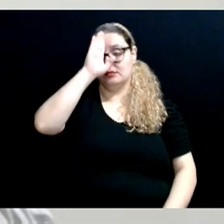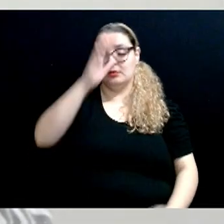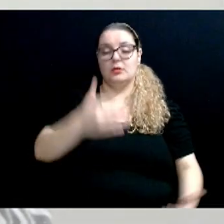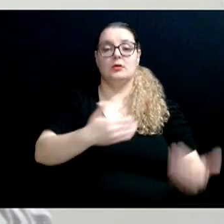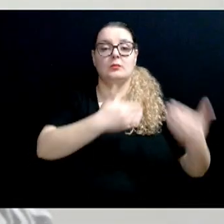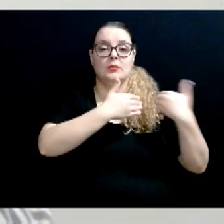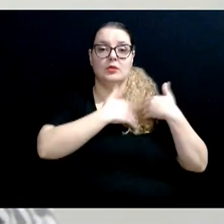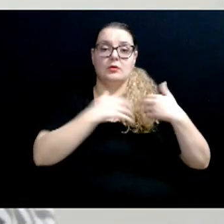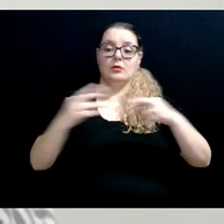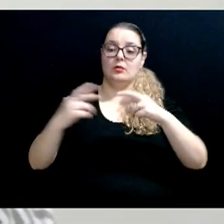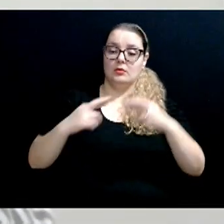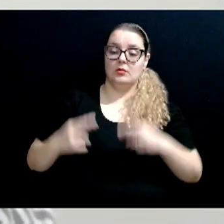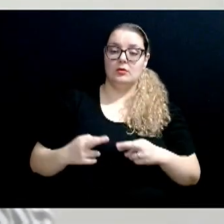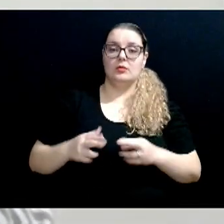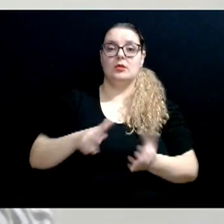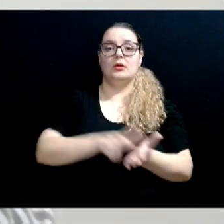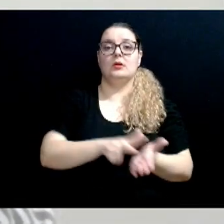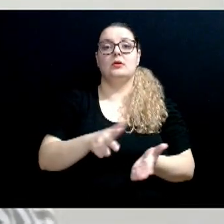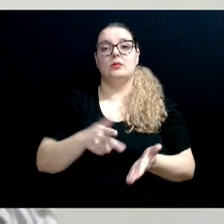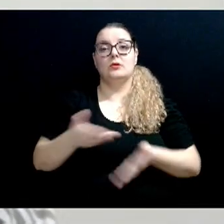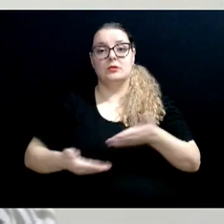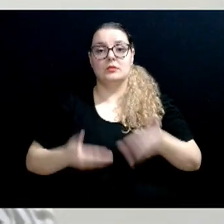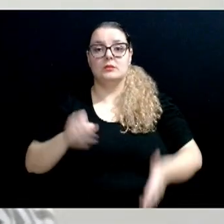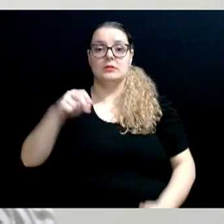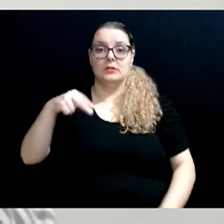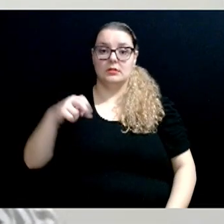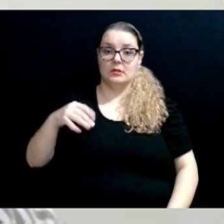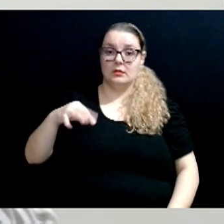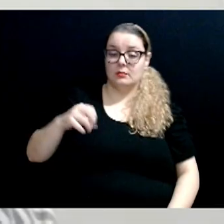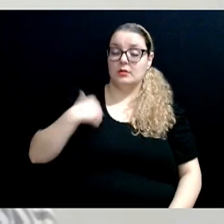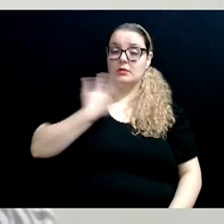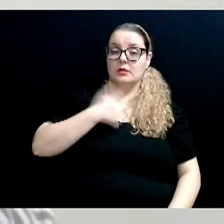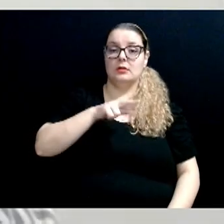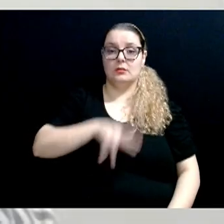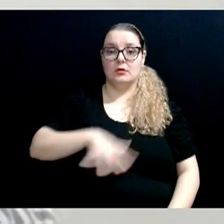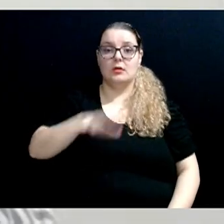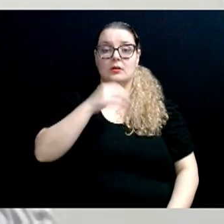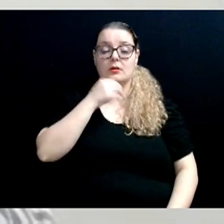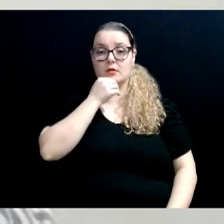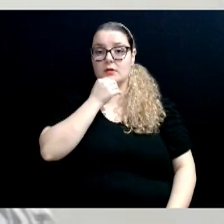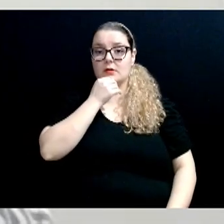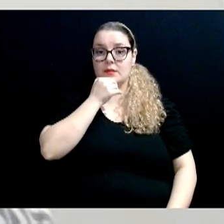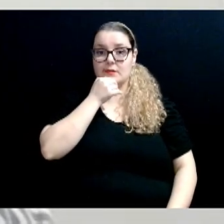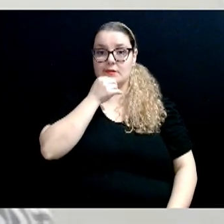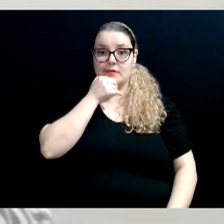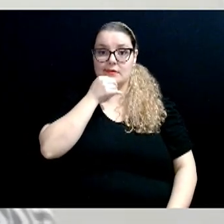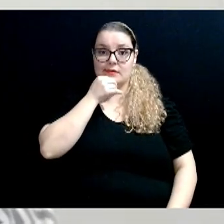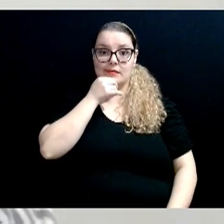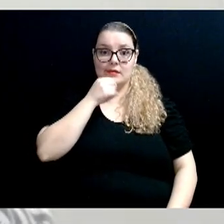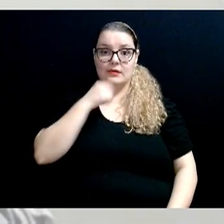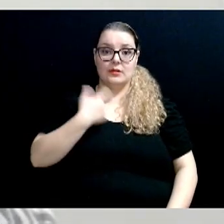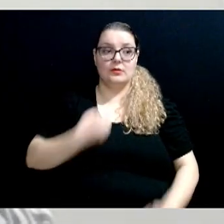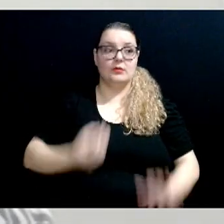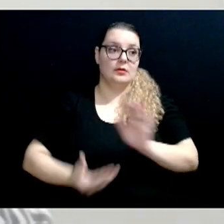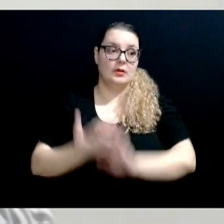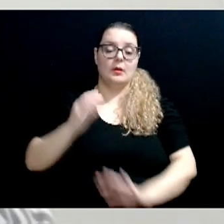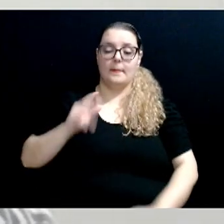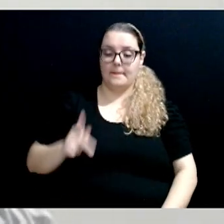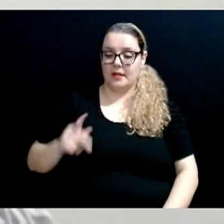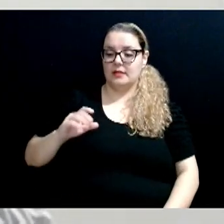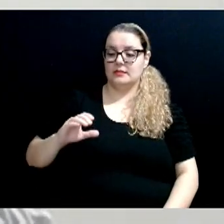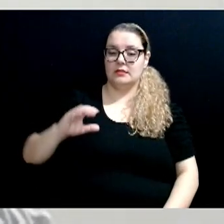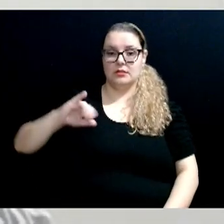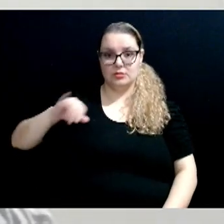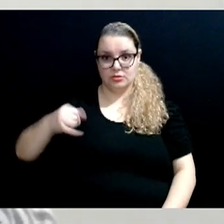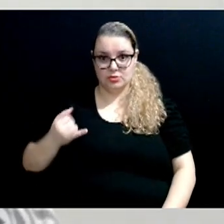os serviços de saneamento. E aqui na nossa região, nós somos associados à Ares PCJ, né? Consórcio público